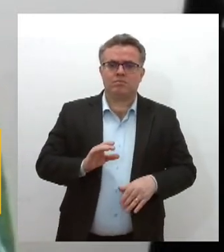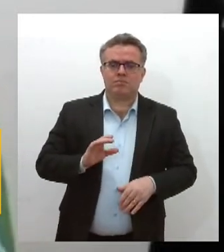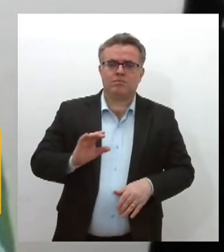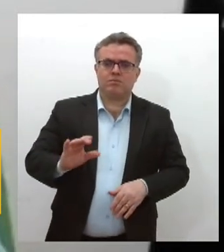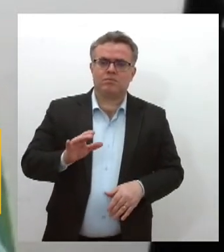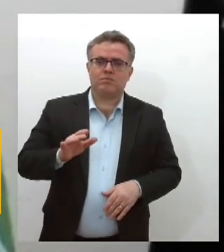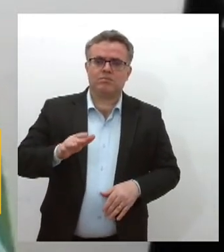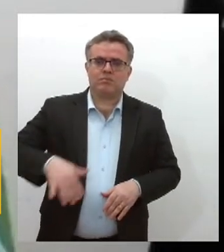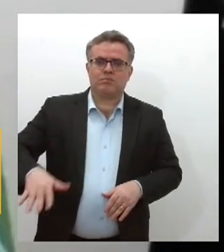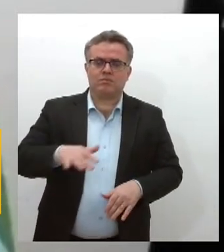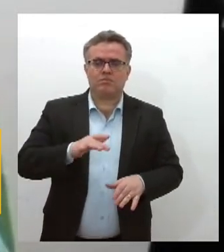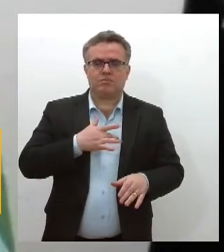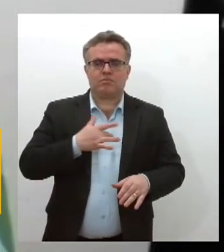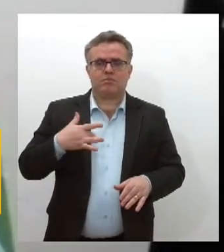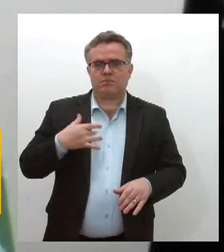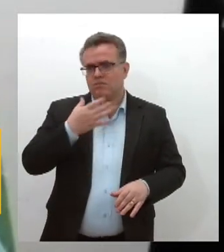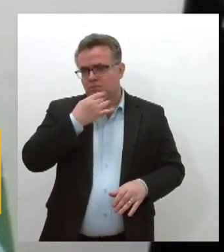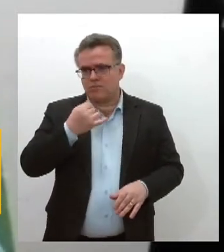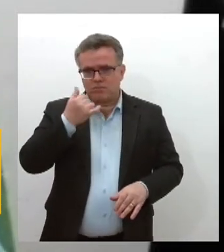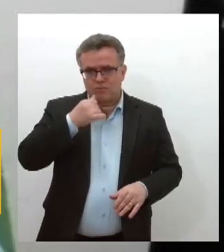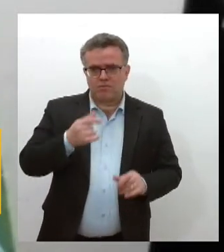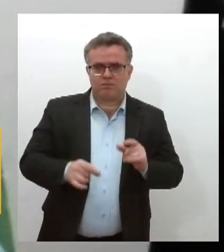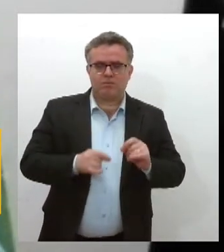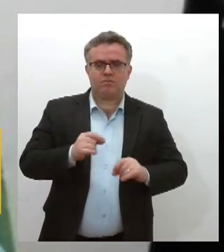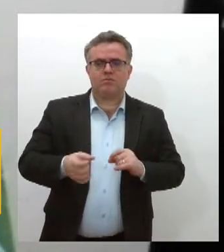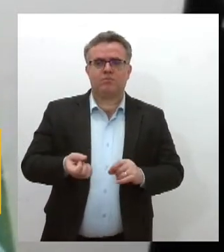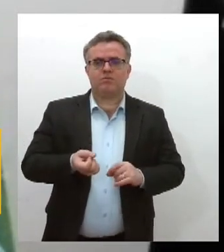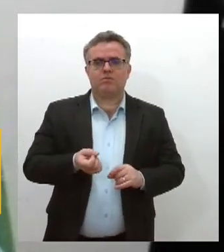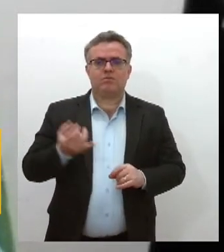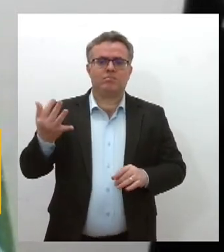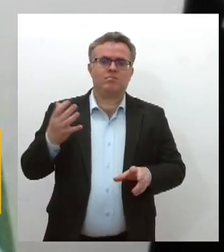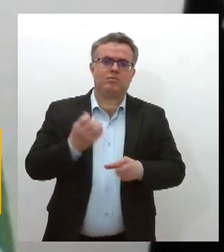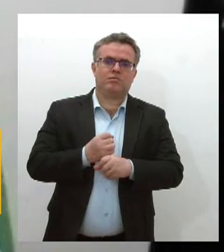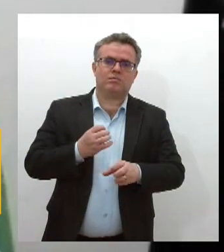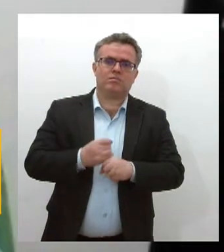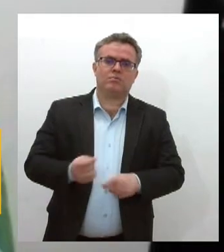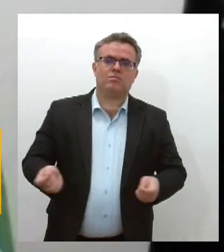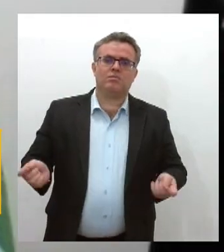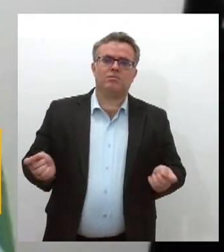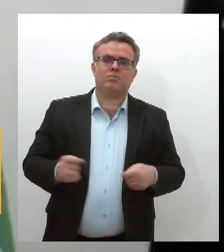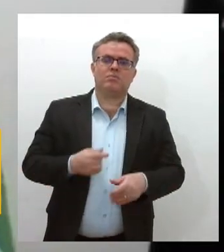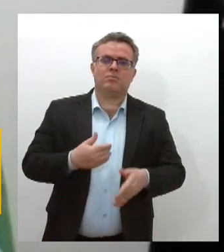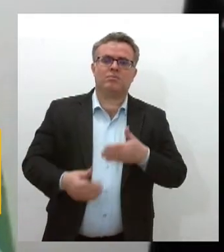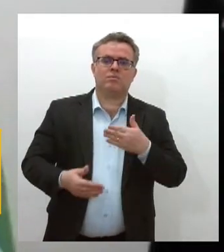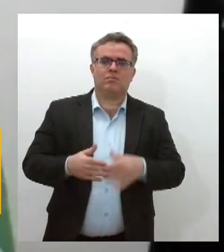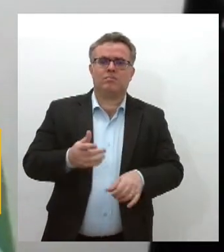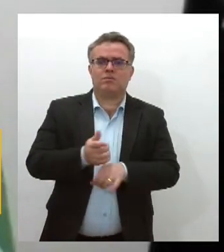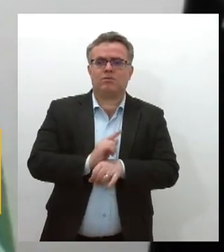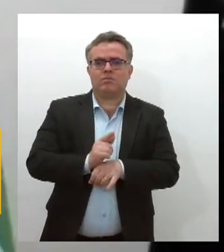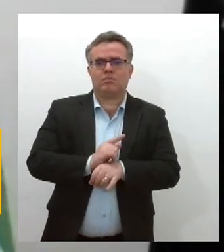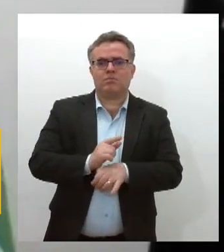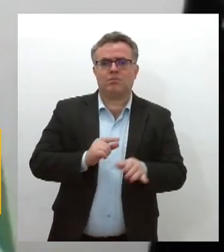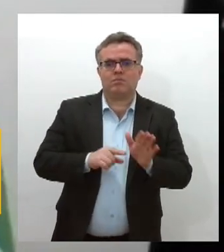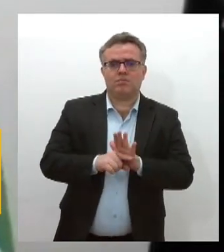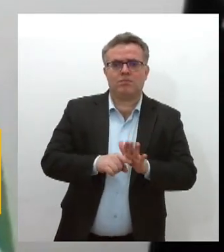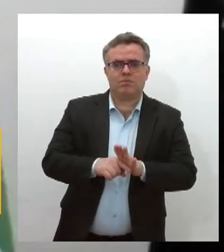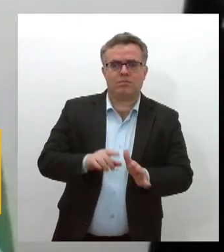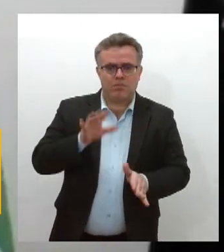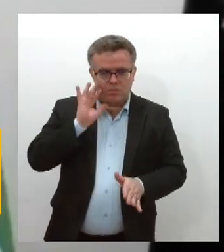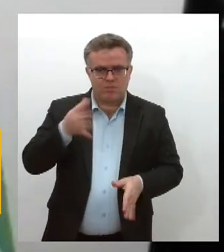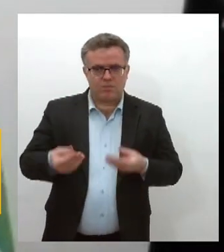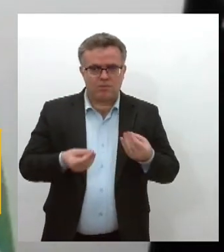mulheres, homens. Então, tudo isso é importante para que qualquer gestor público possa tomar decisões